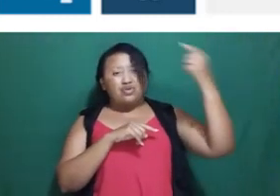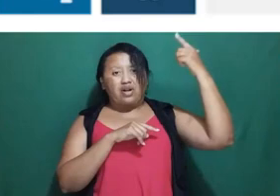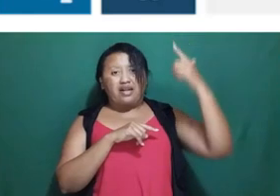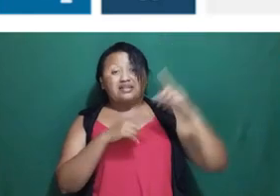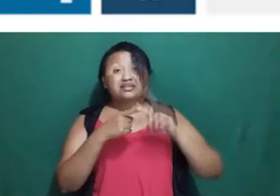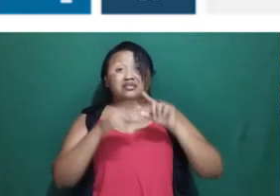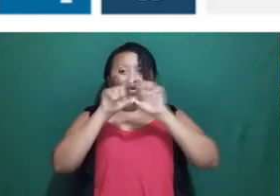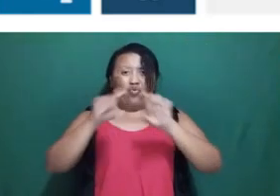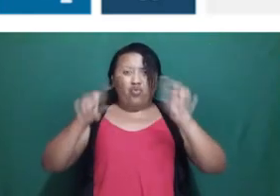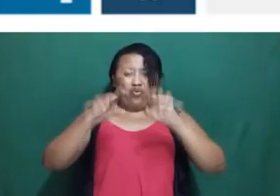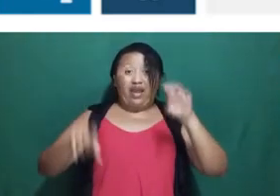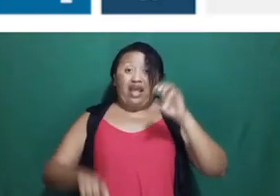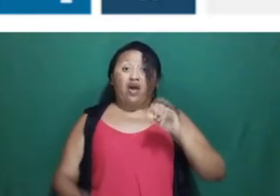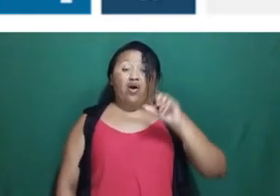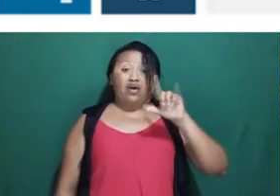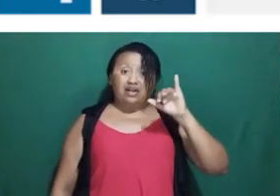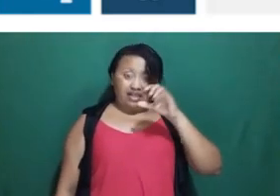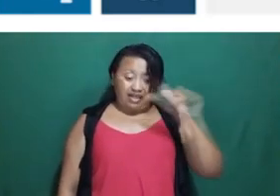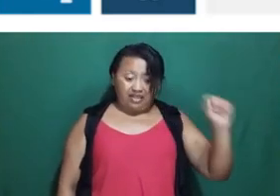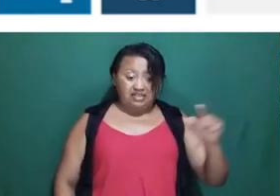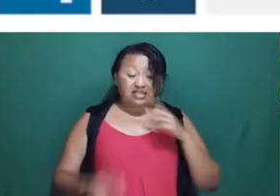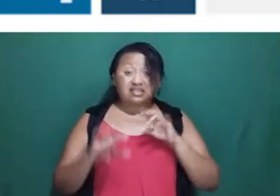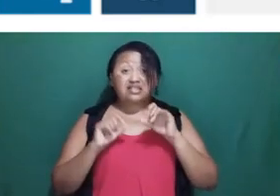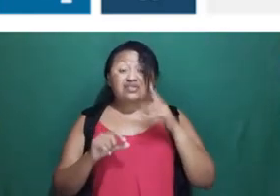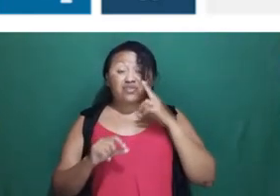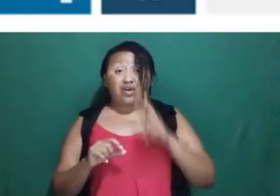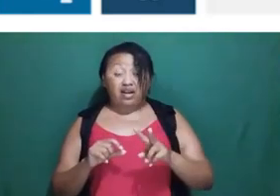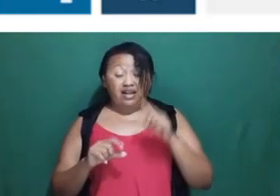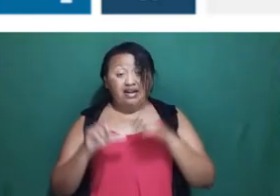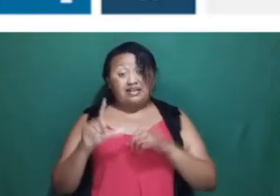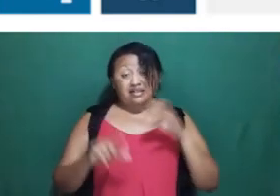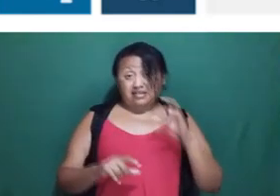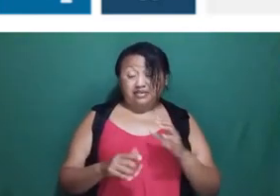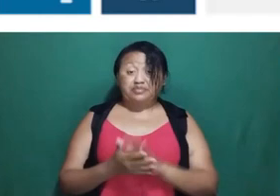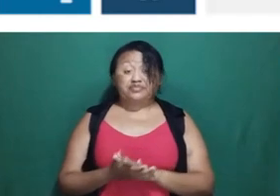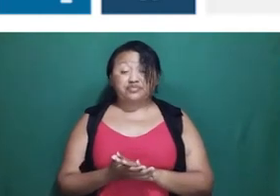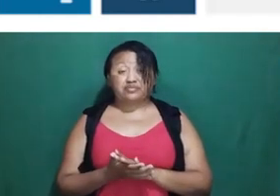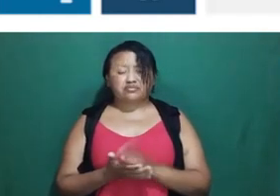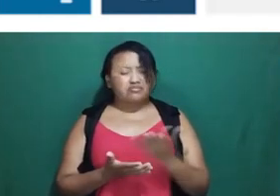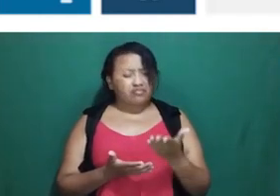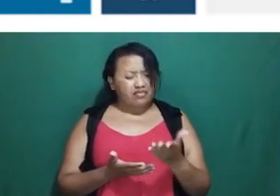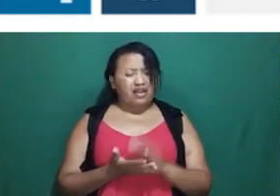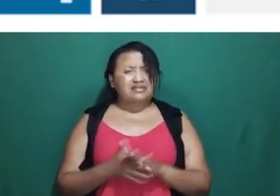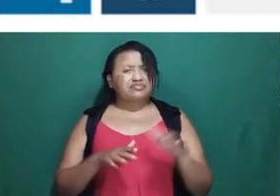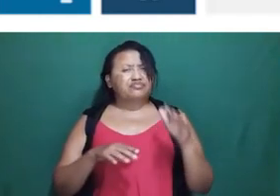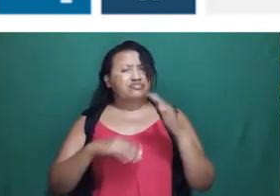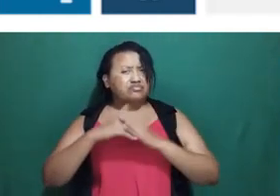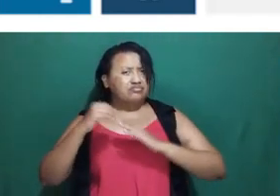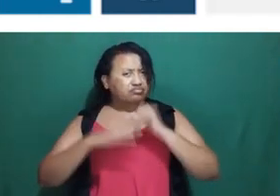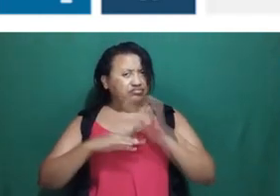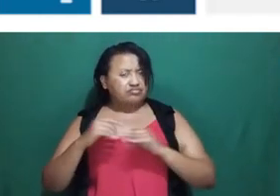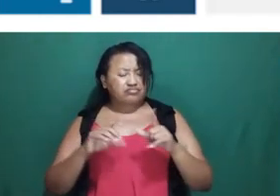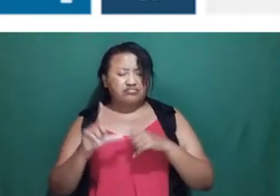for olhar essa questão aí do da letra C né dessa dessa ação da letra C